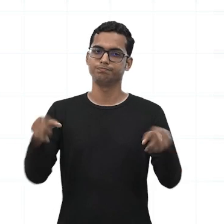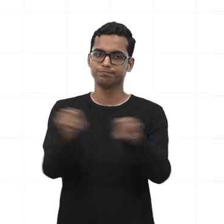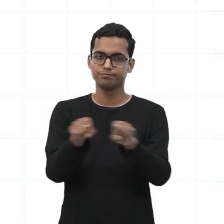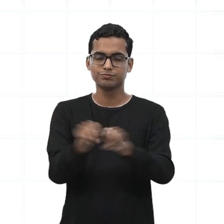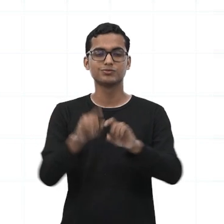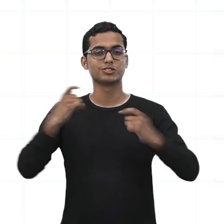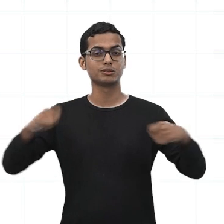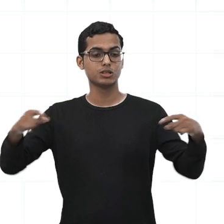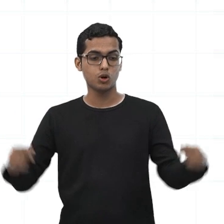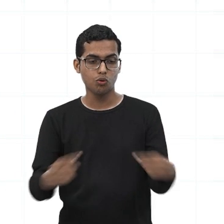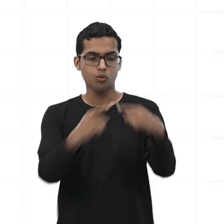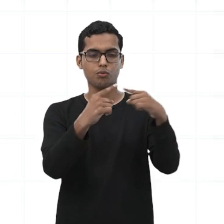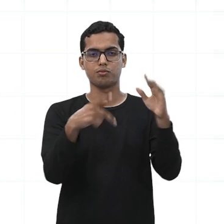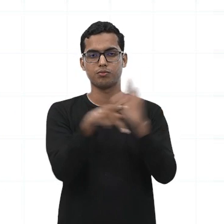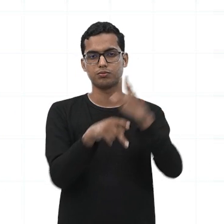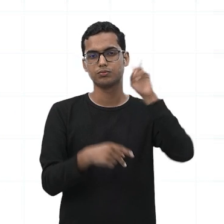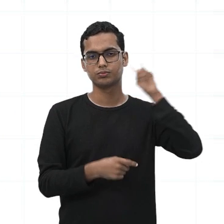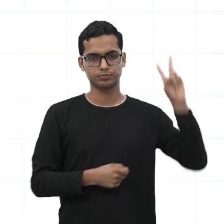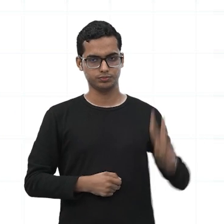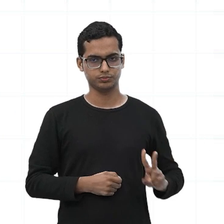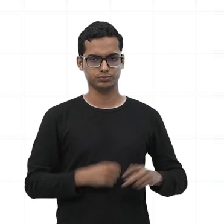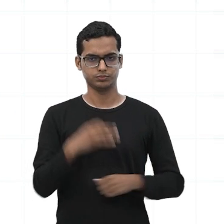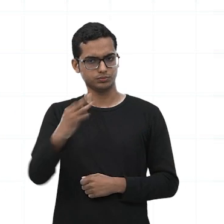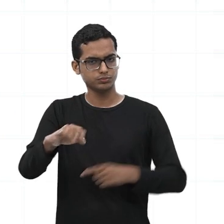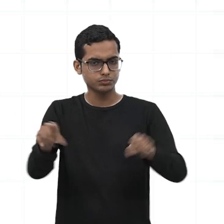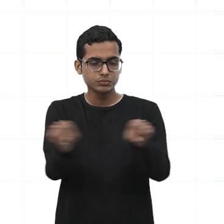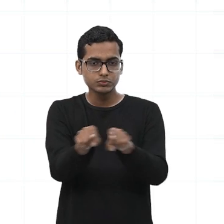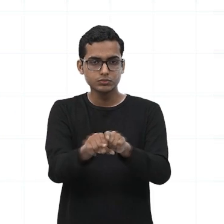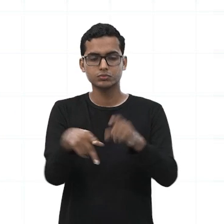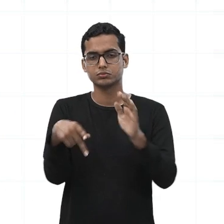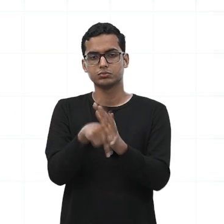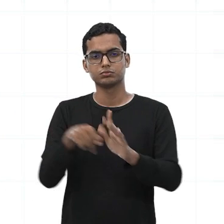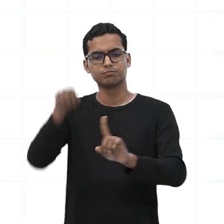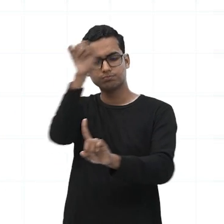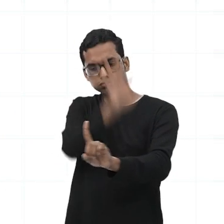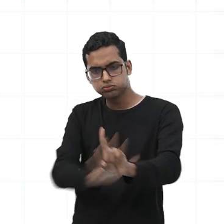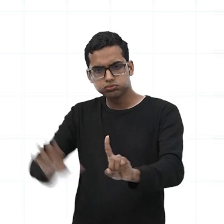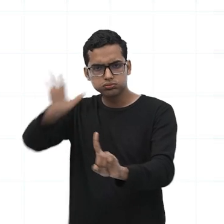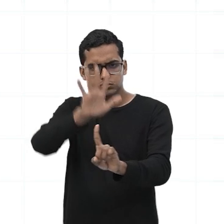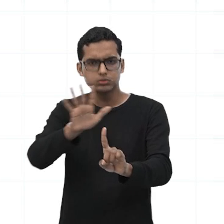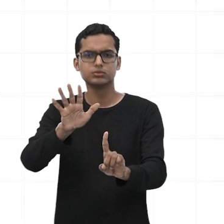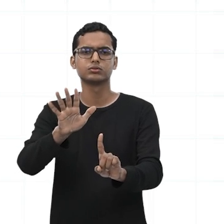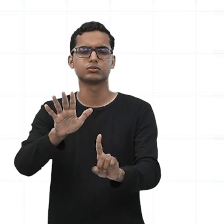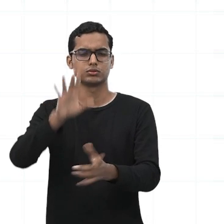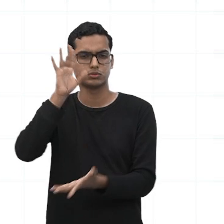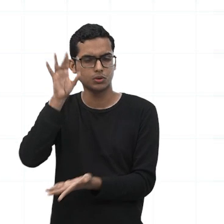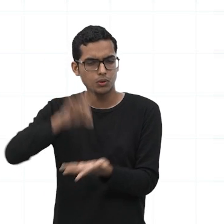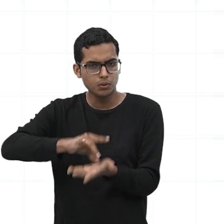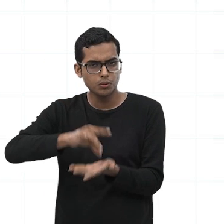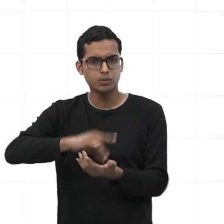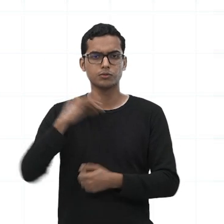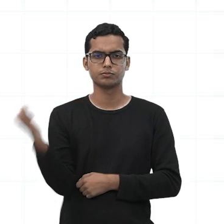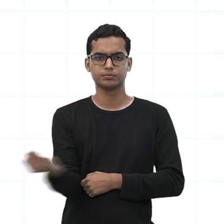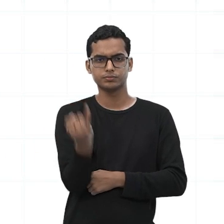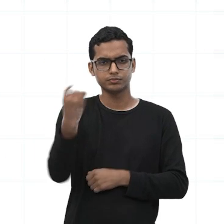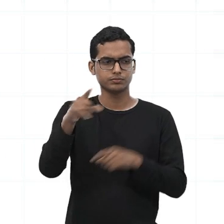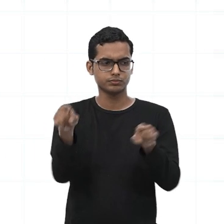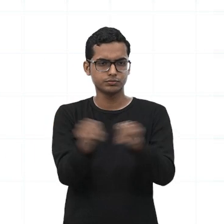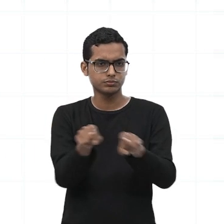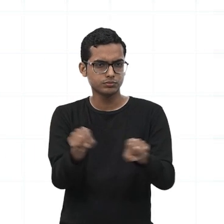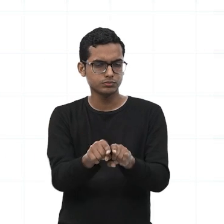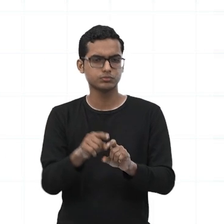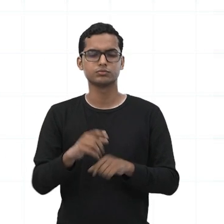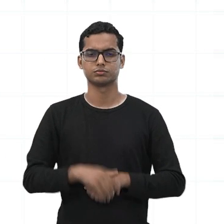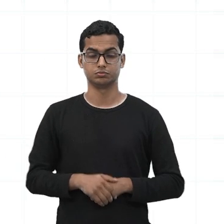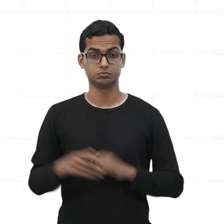história. Então, essa parte aí do cenário são os cenógrafos, eles que vão montar, se for um